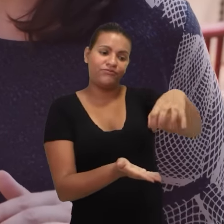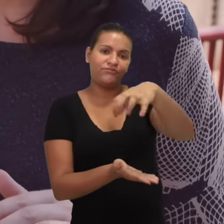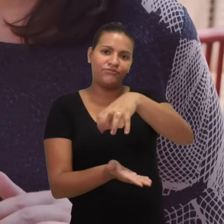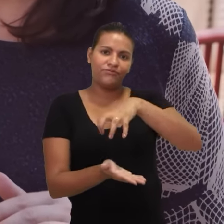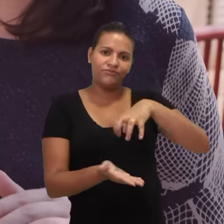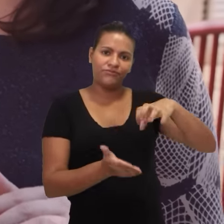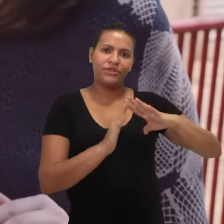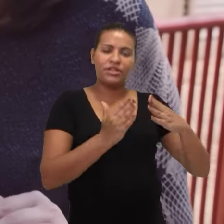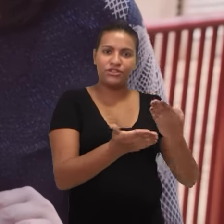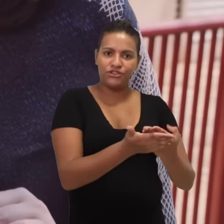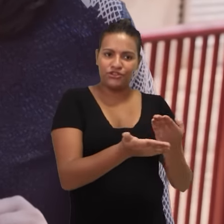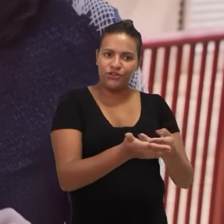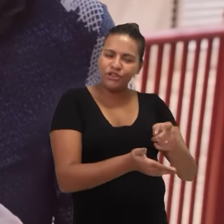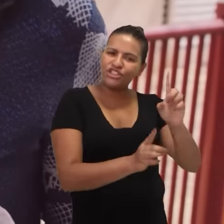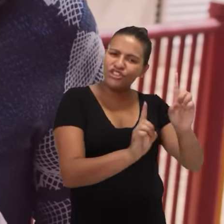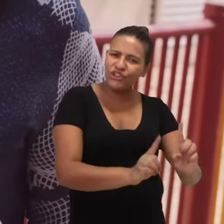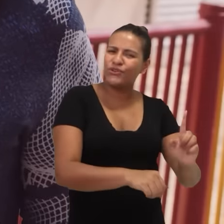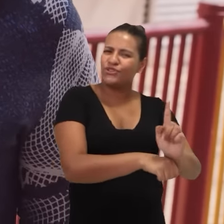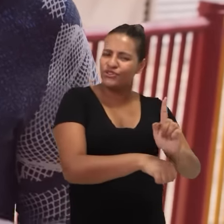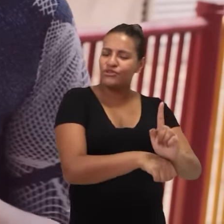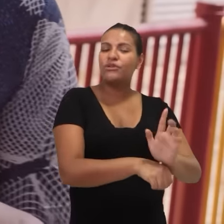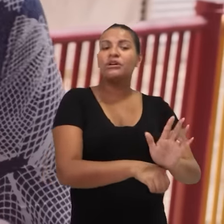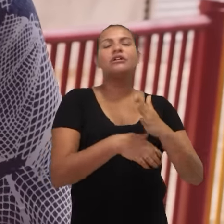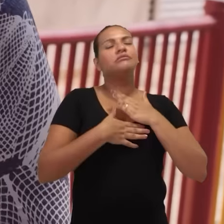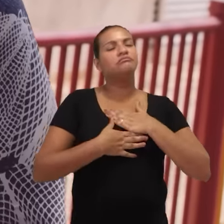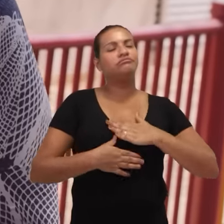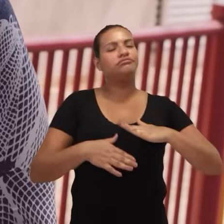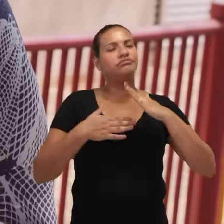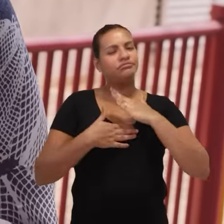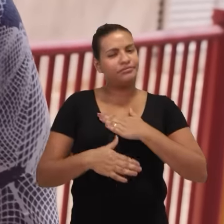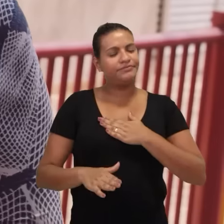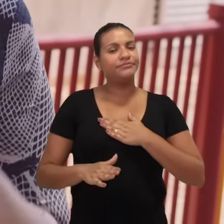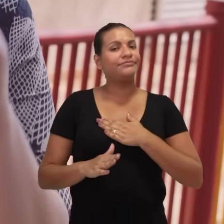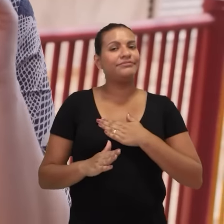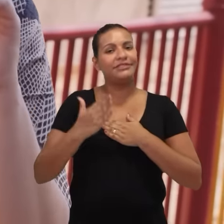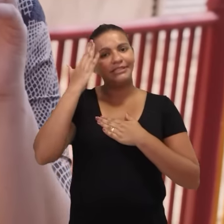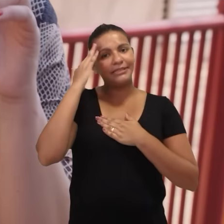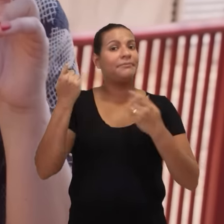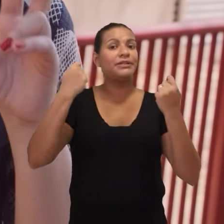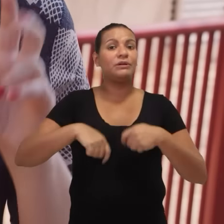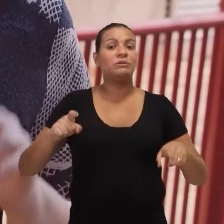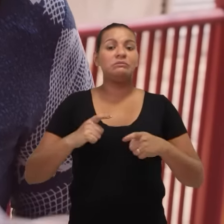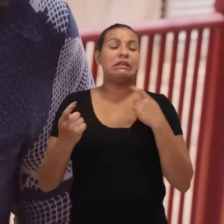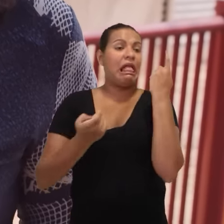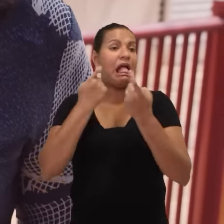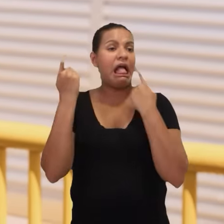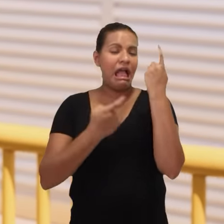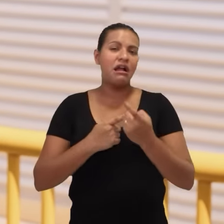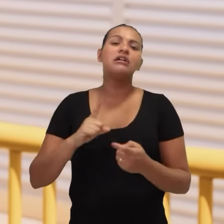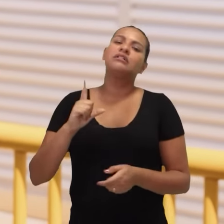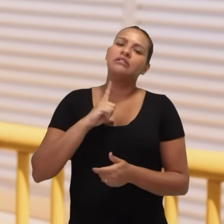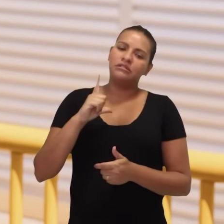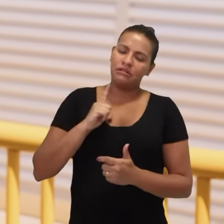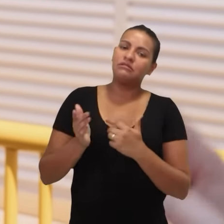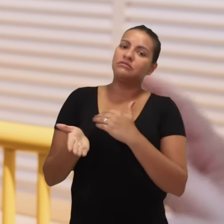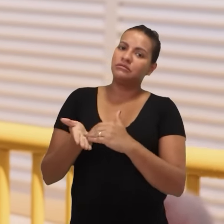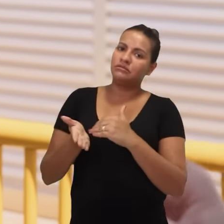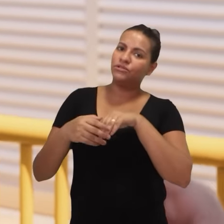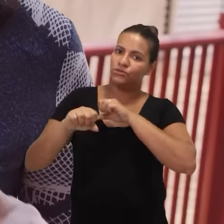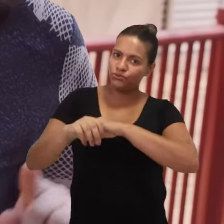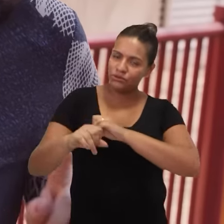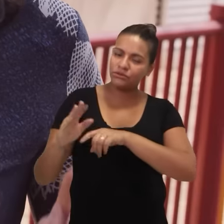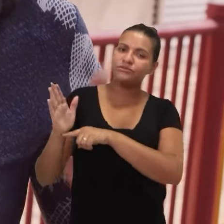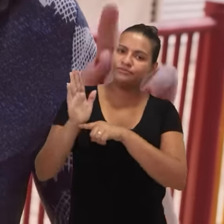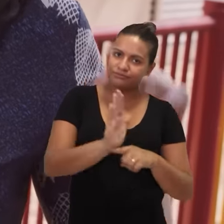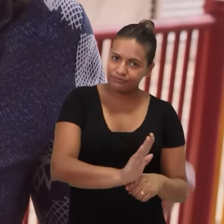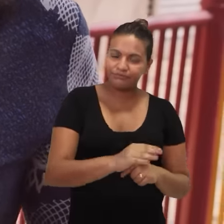coração, conseguem fazer um trabalho melhor. O professor sabe que não vai chegar um mandado judicial na sala dele, que ele vai